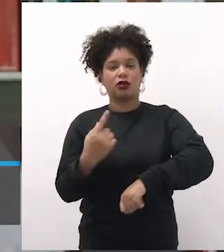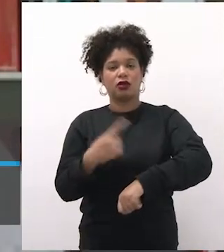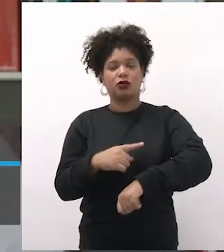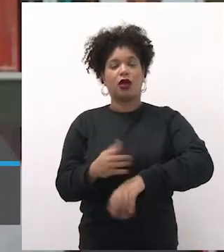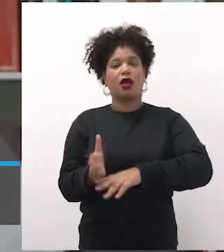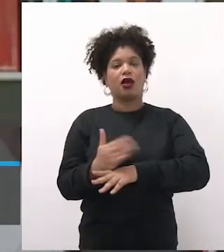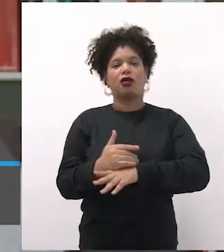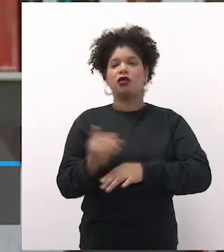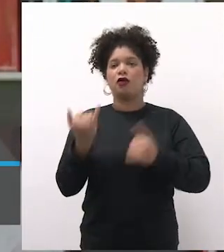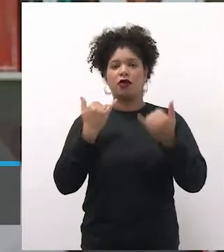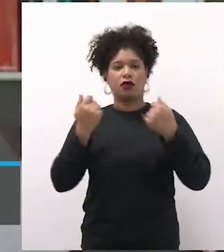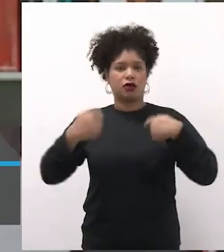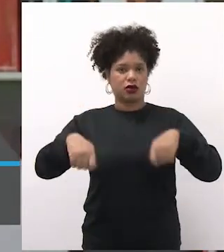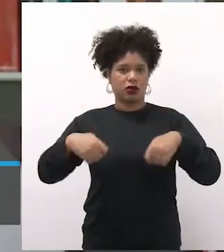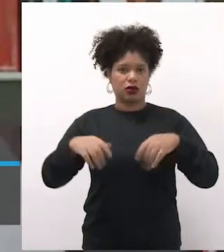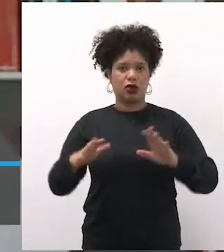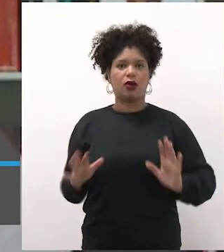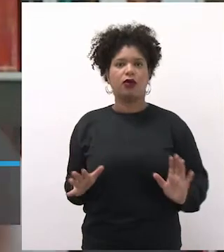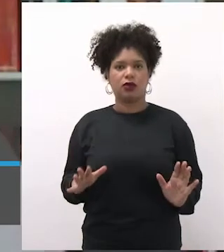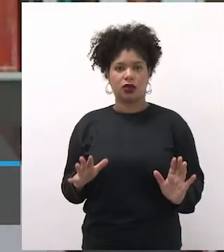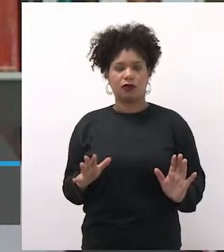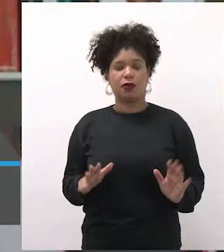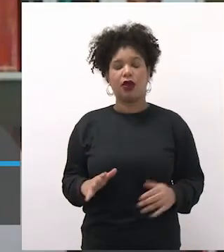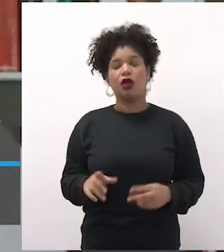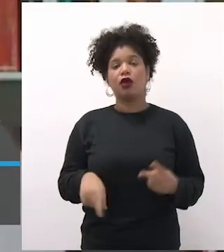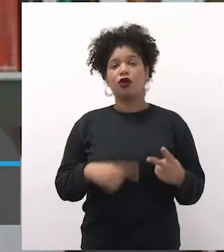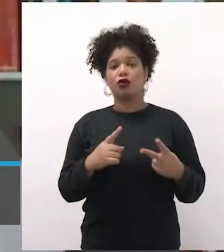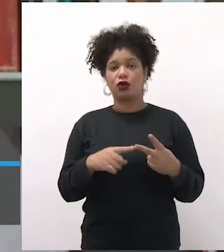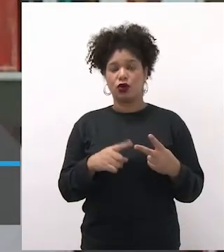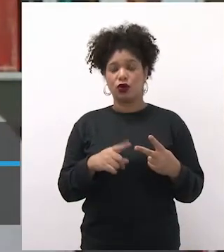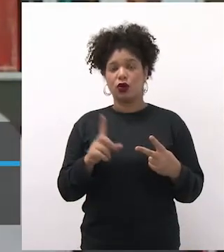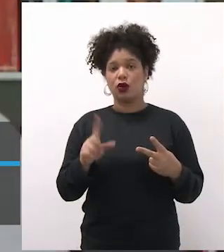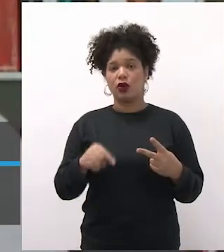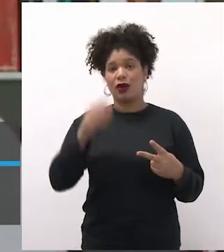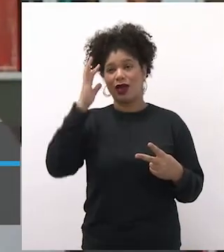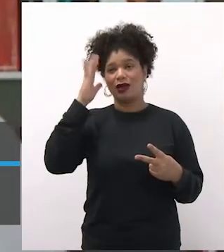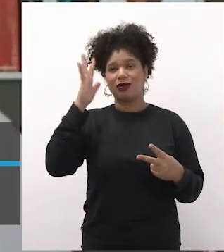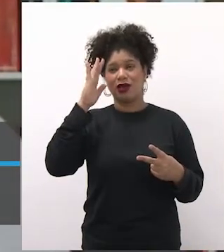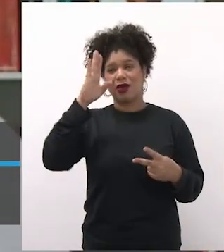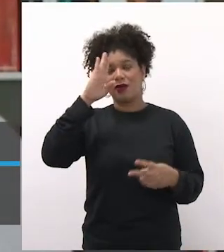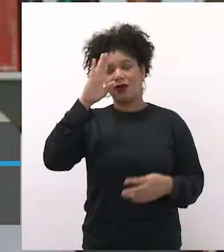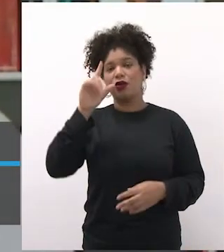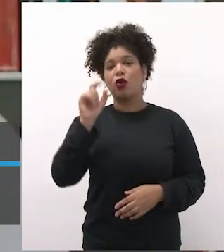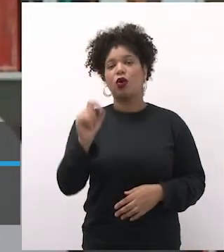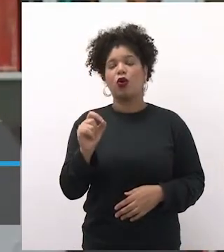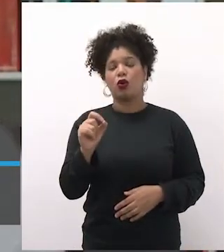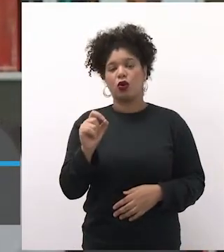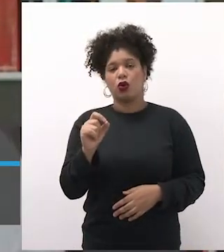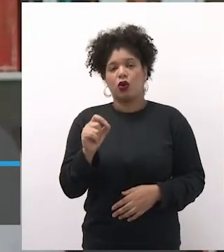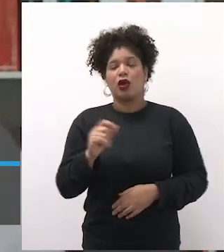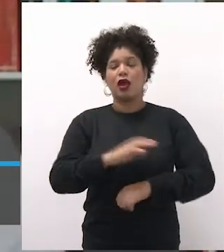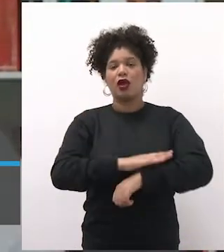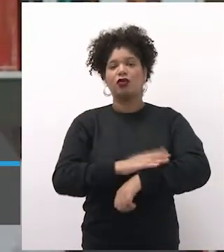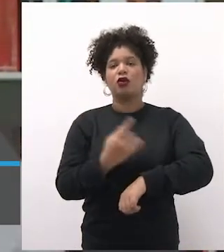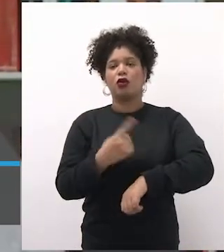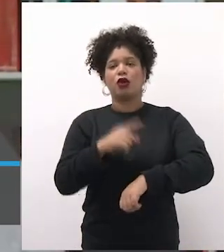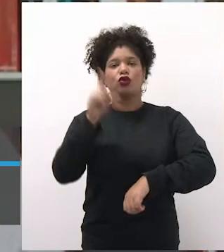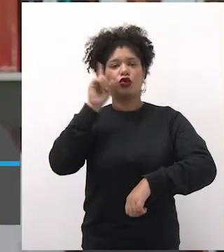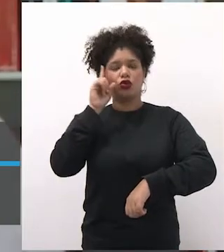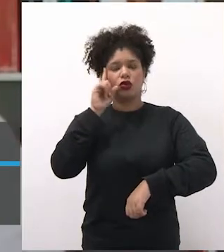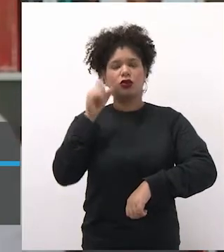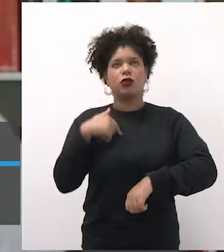ponto. Segundo ponto é você trabalhar essa ideia de antirracismo todos os dias. É um